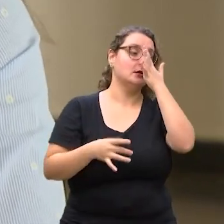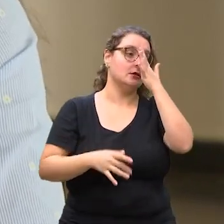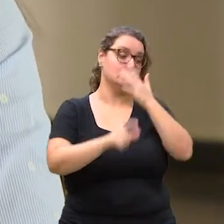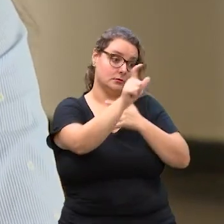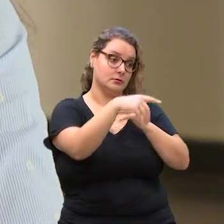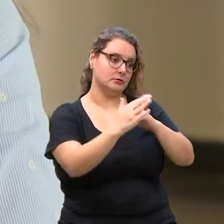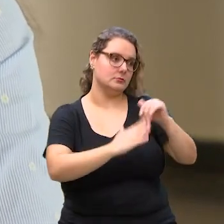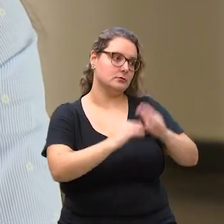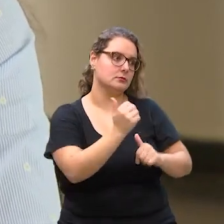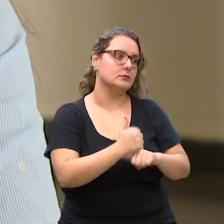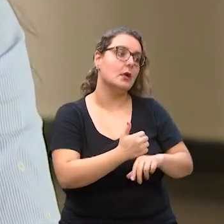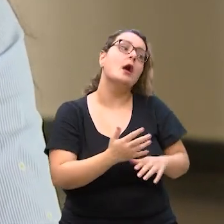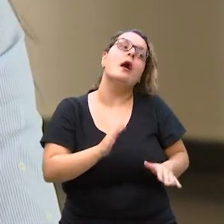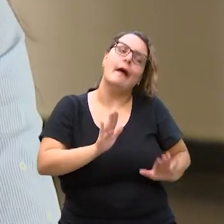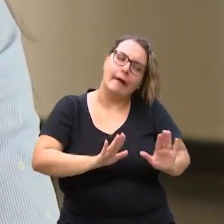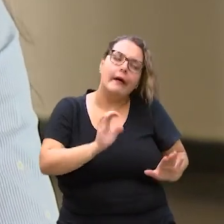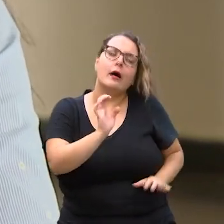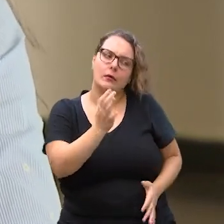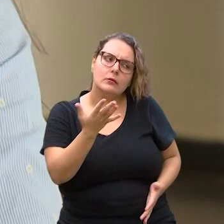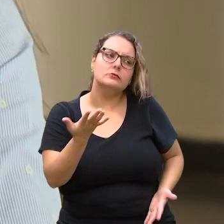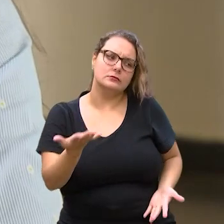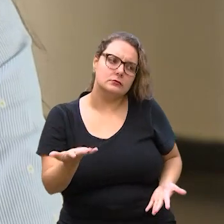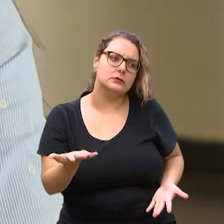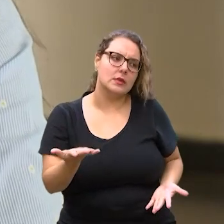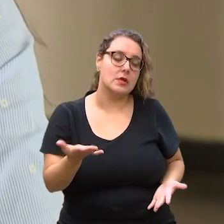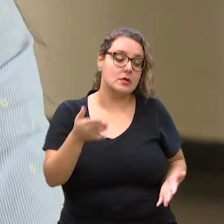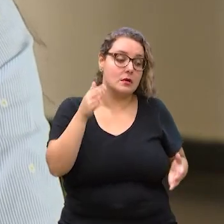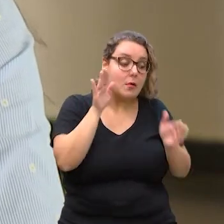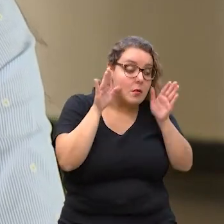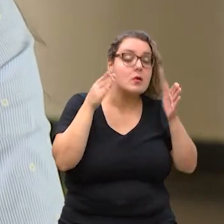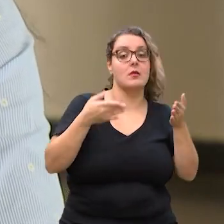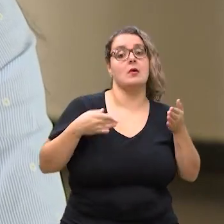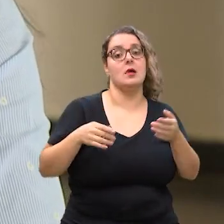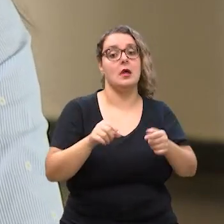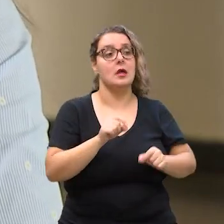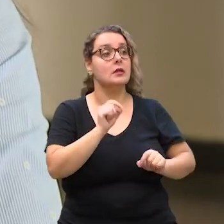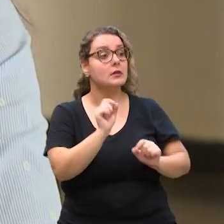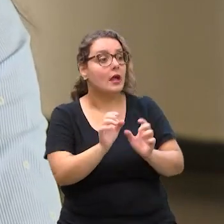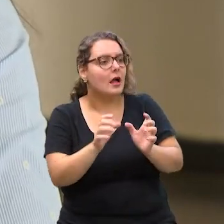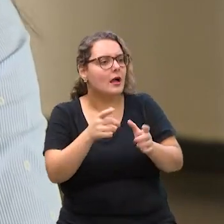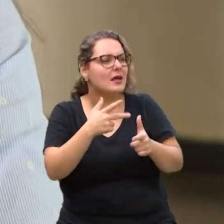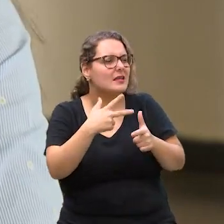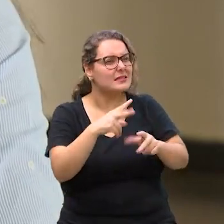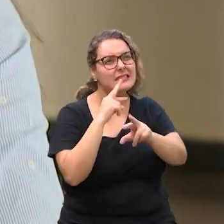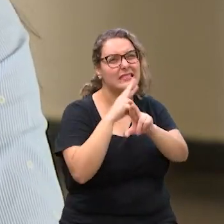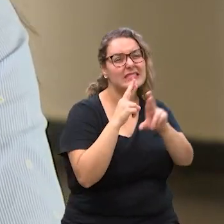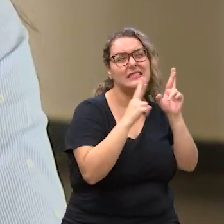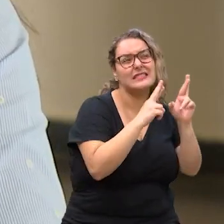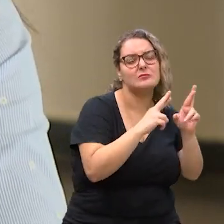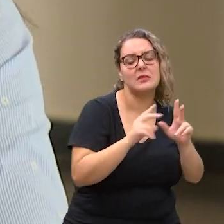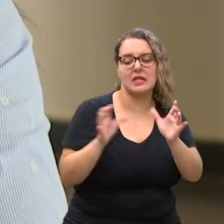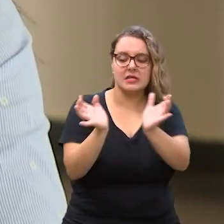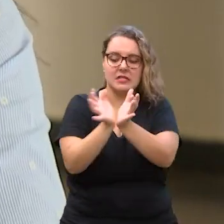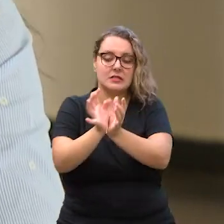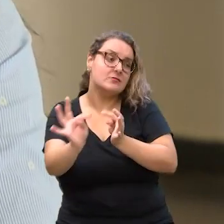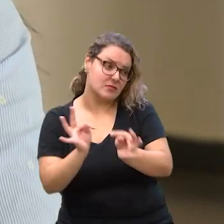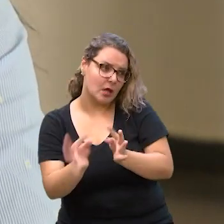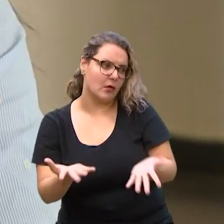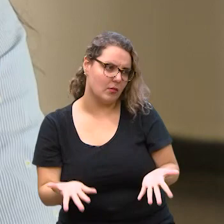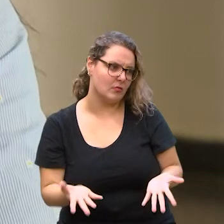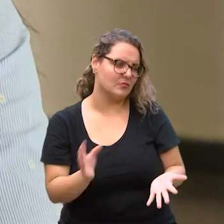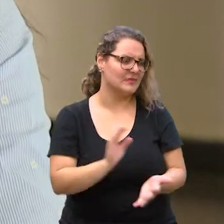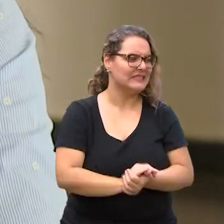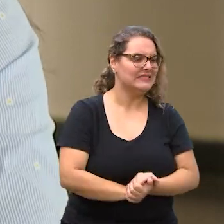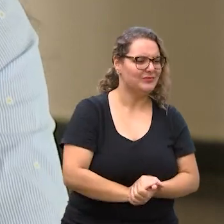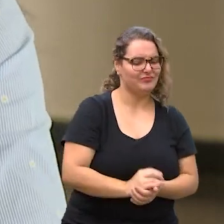mas vira e mexe acontece realmente, principalmente da expectativa da comissão. Então, a comissão